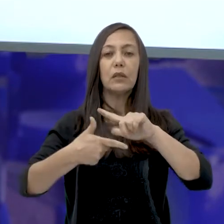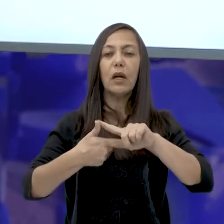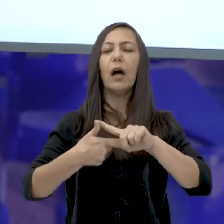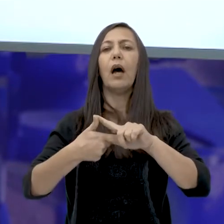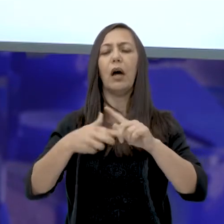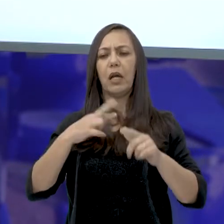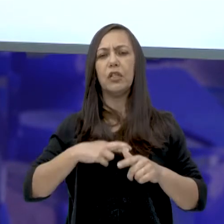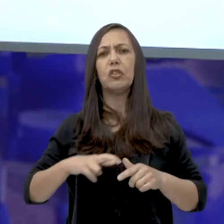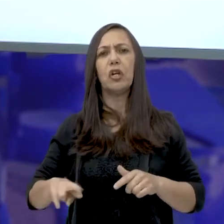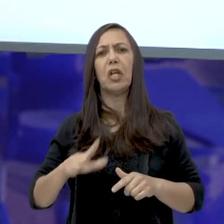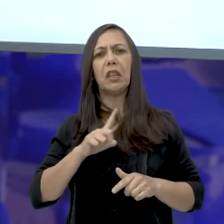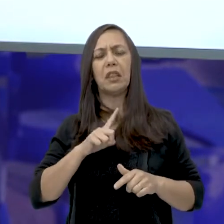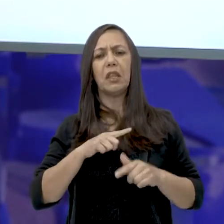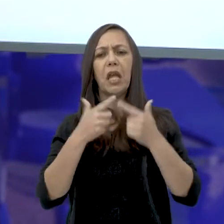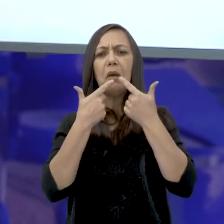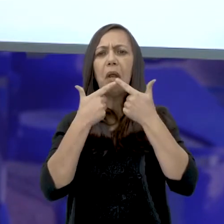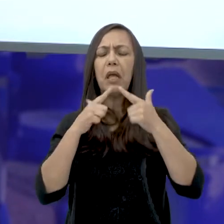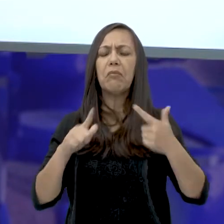linguagens diversas aí para